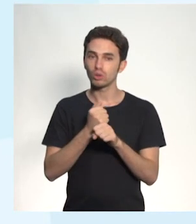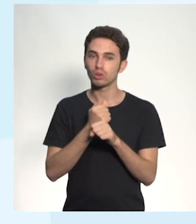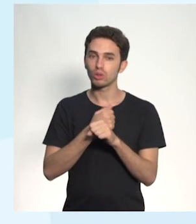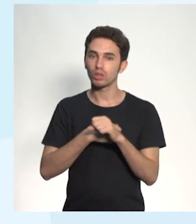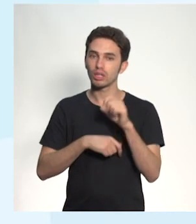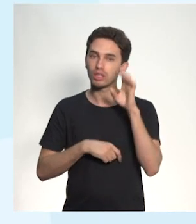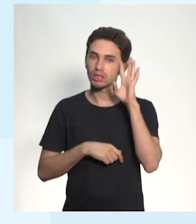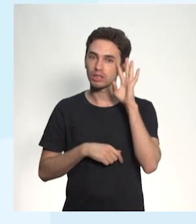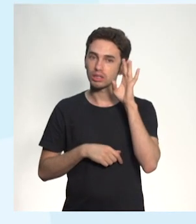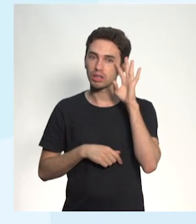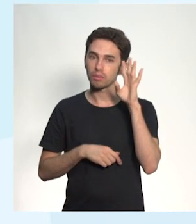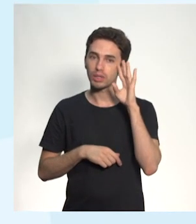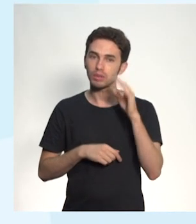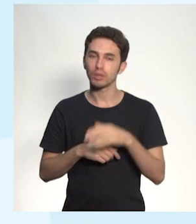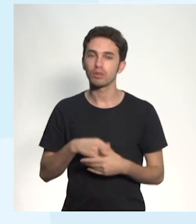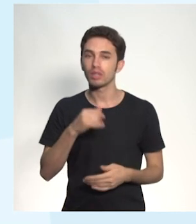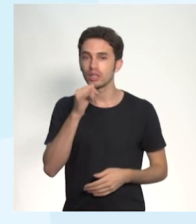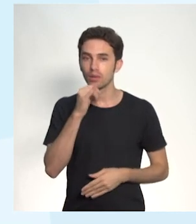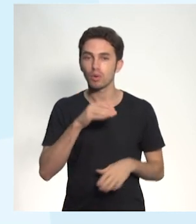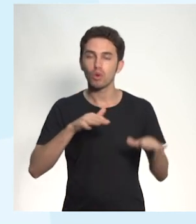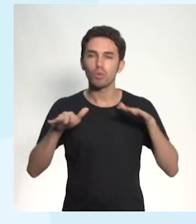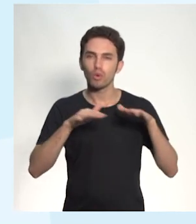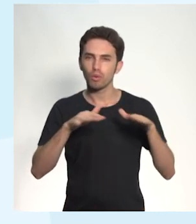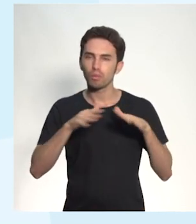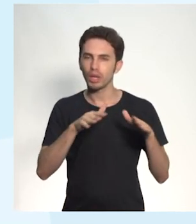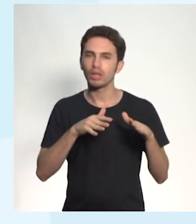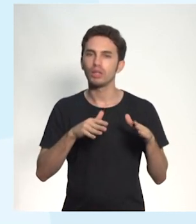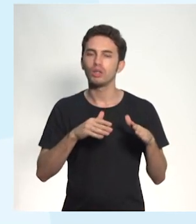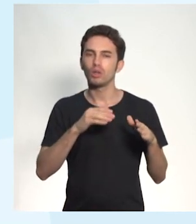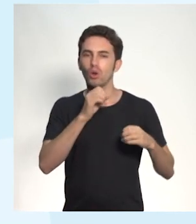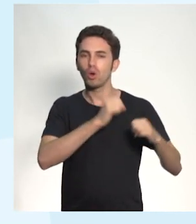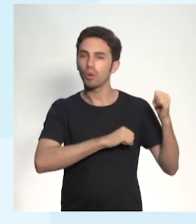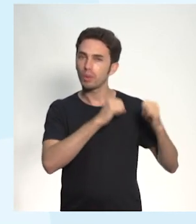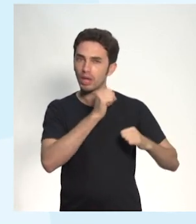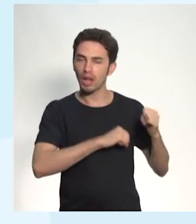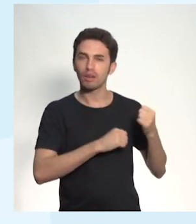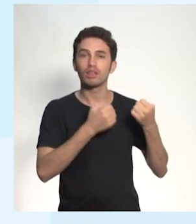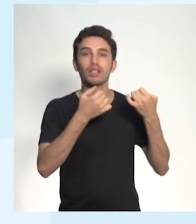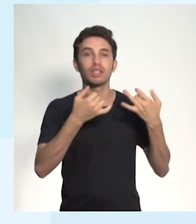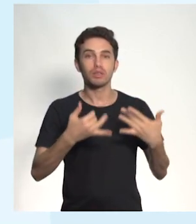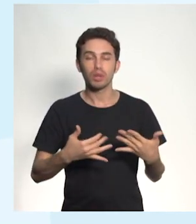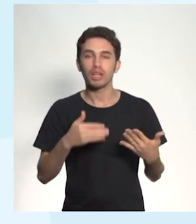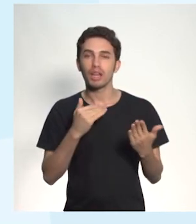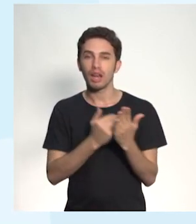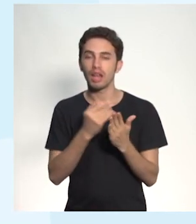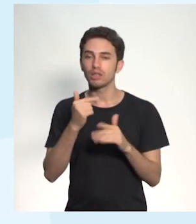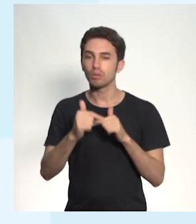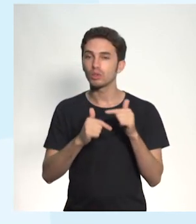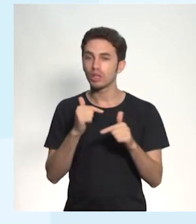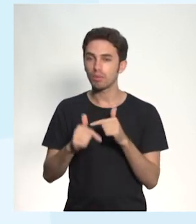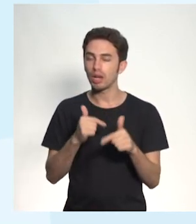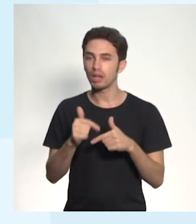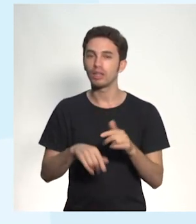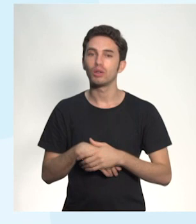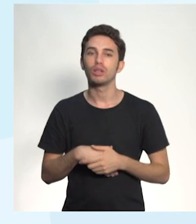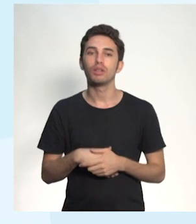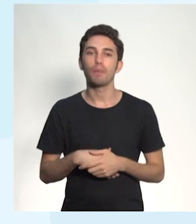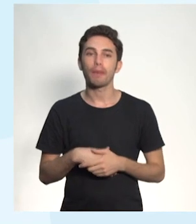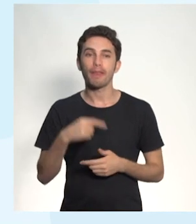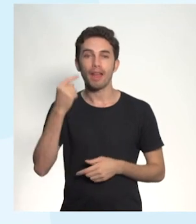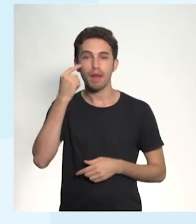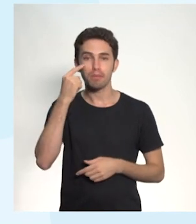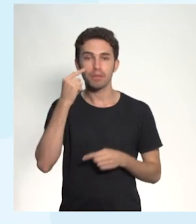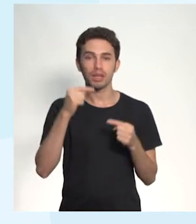né, que o movimento operário, né, que é o movimento que vai falar aí dos trabalhadores, ele pode ser entendido como uma organização coletiva